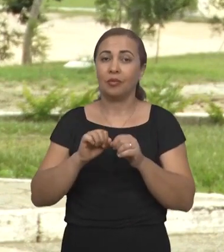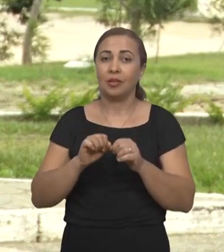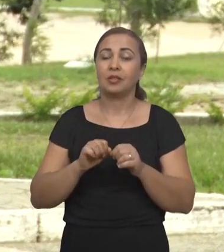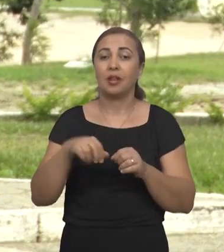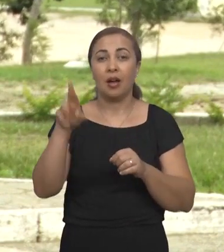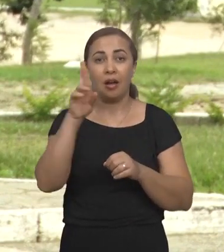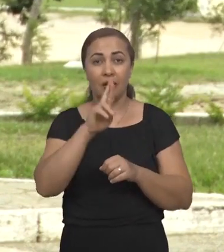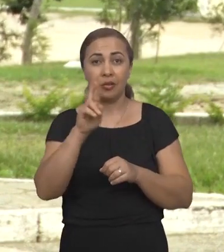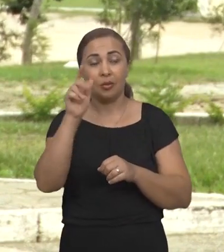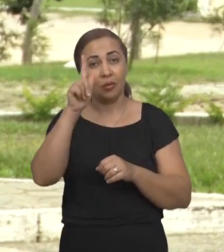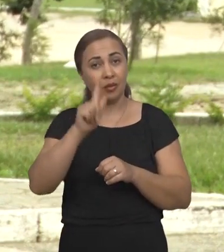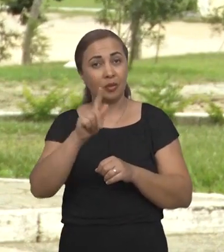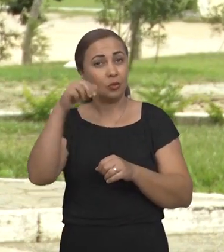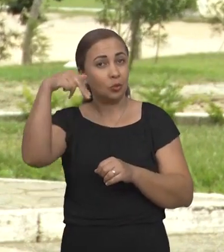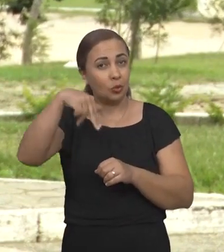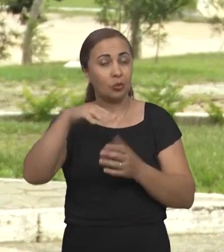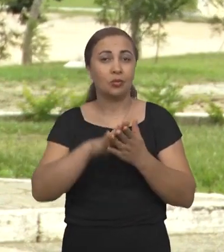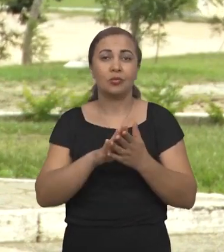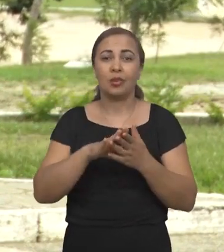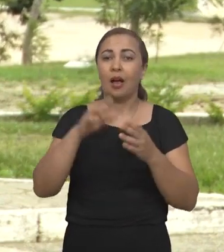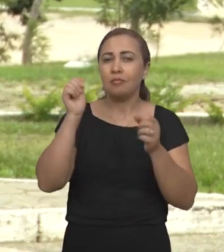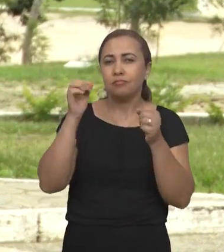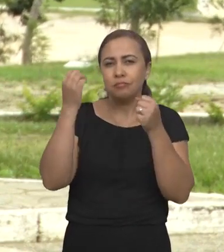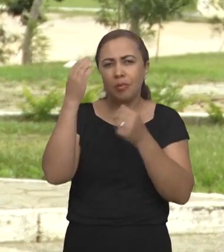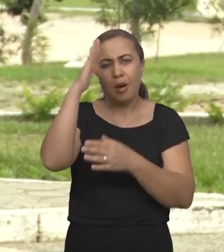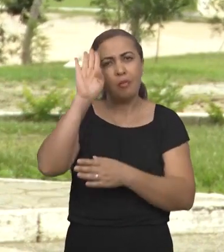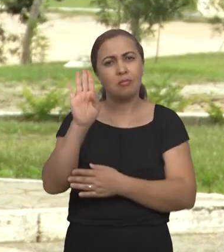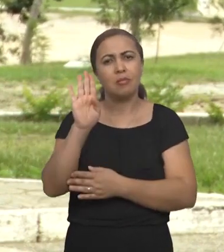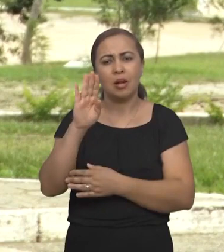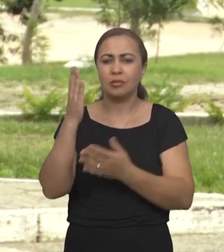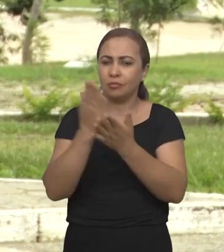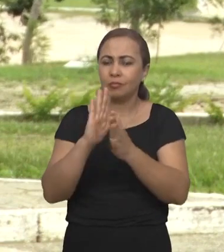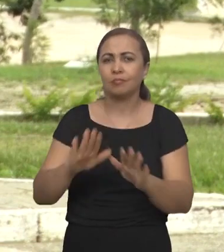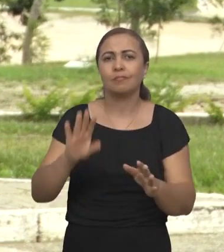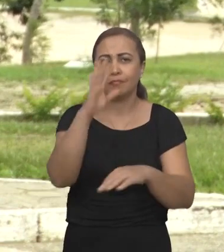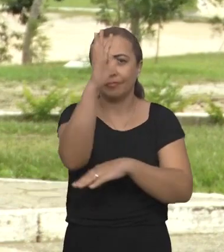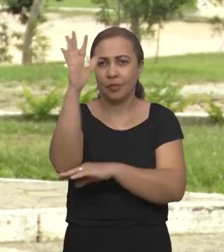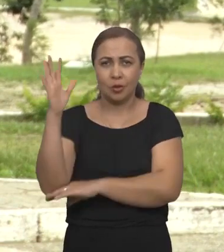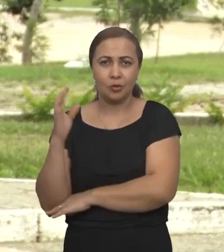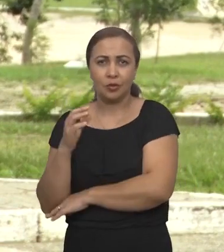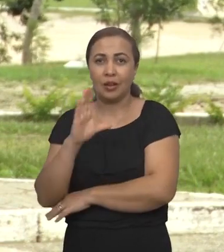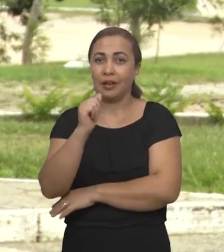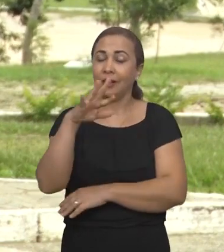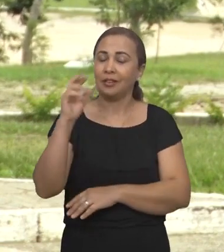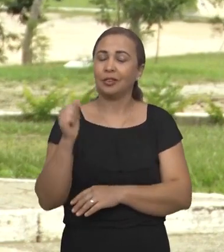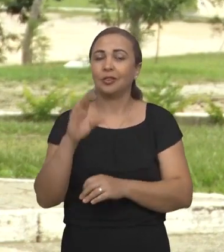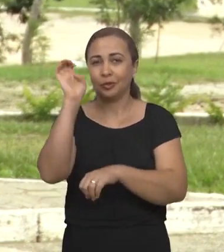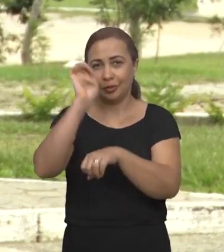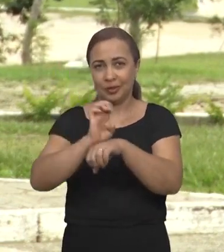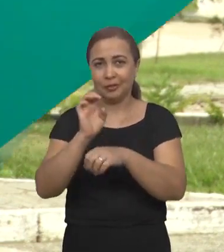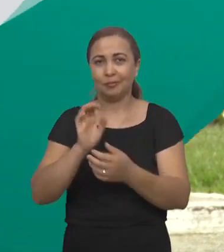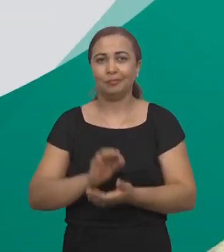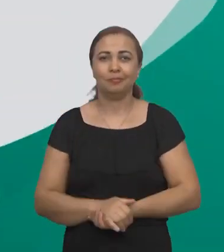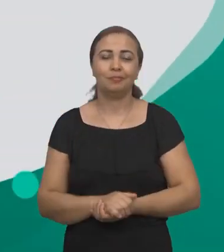Federal do Rio Grande do Norte, Parcerias, promete reduzir o risco de extinção do bioma Caatinga no